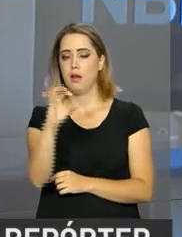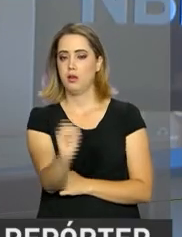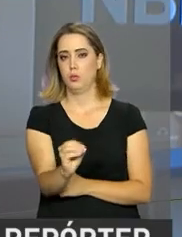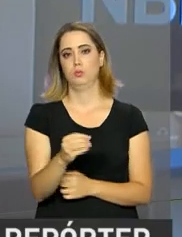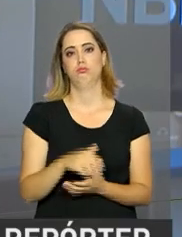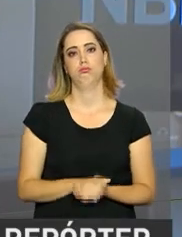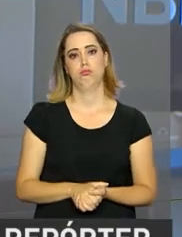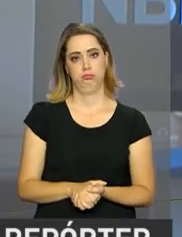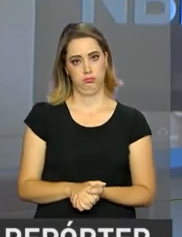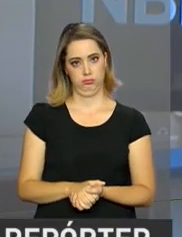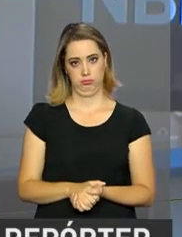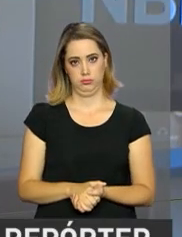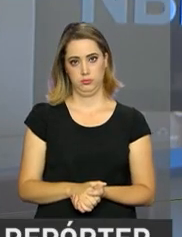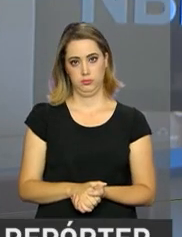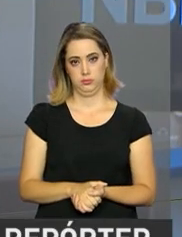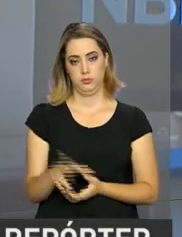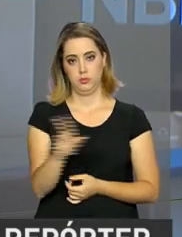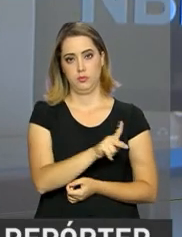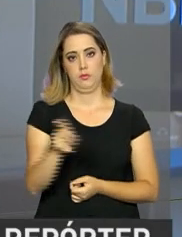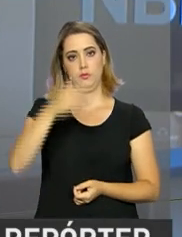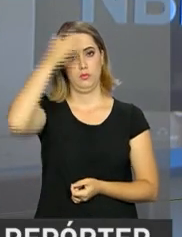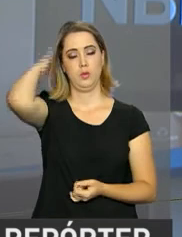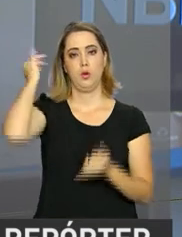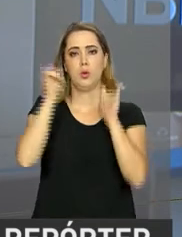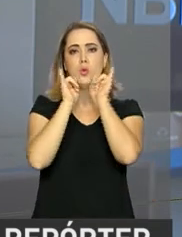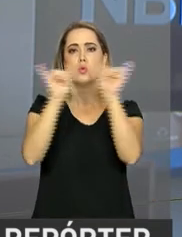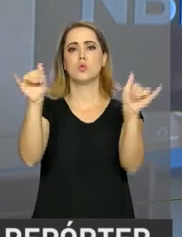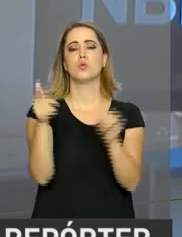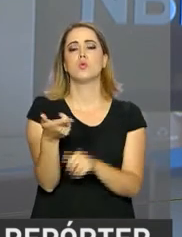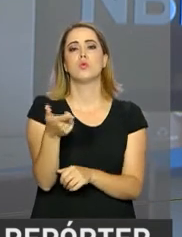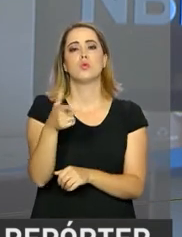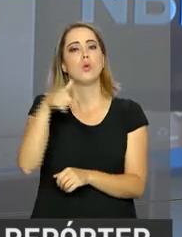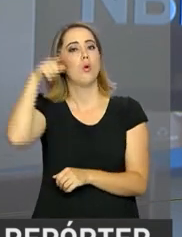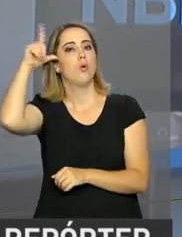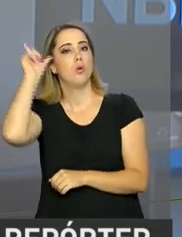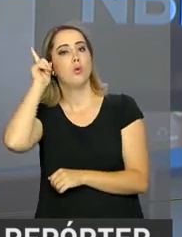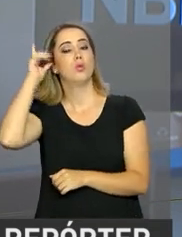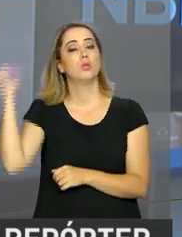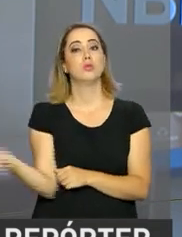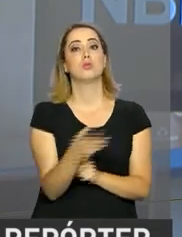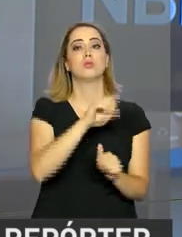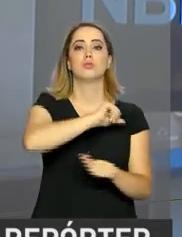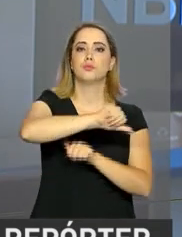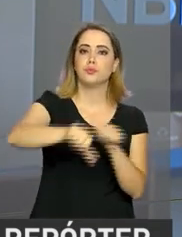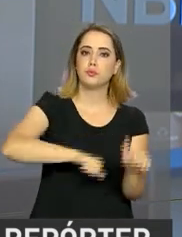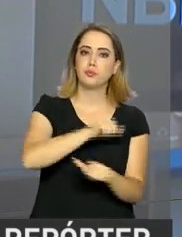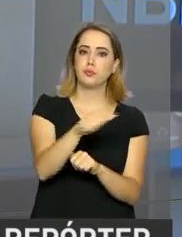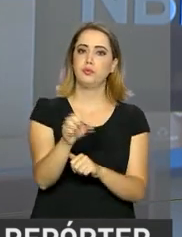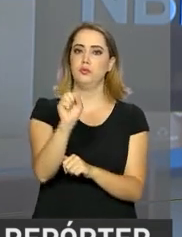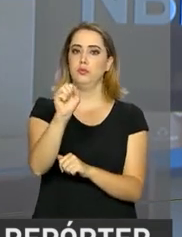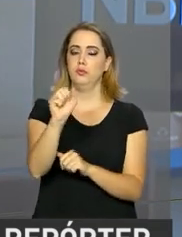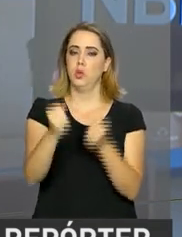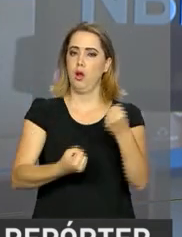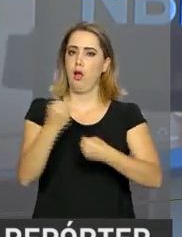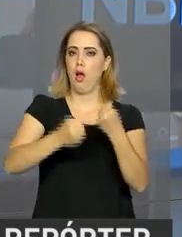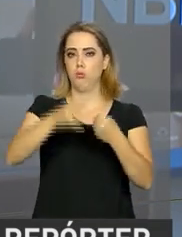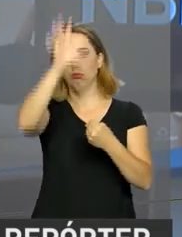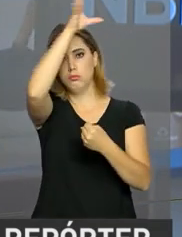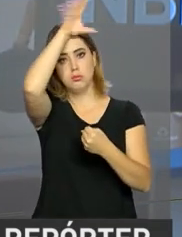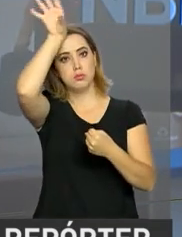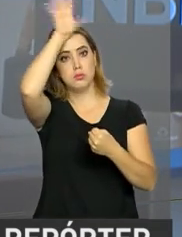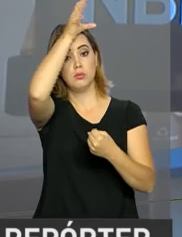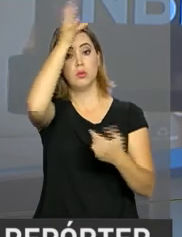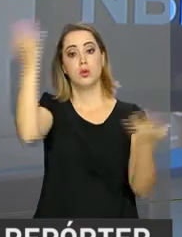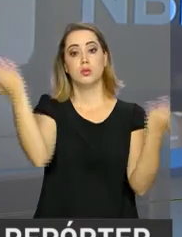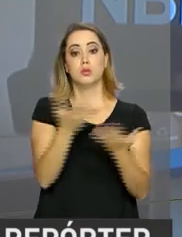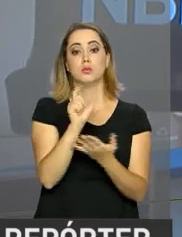o presidente michel temer anunciou ontem a renovação da frota do samu em todo o país hoje o ministro da saúde ricardo